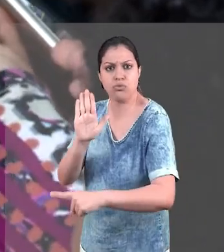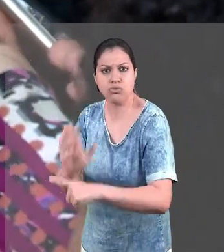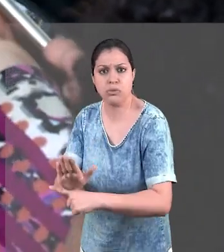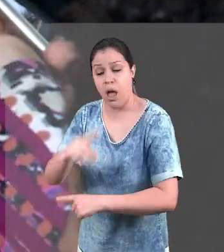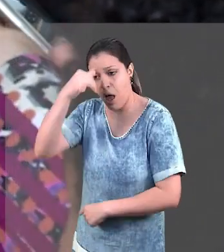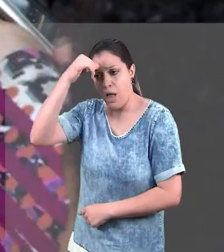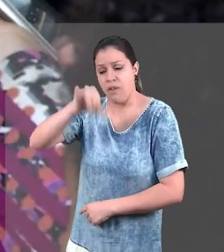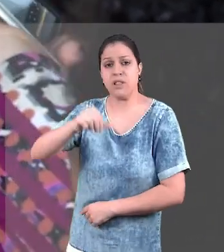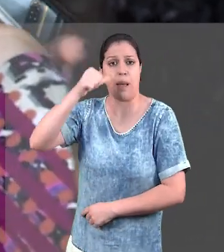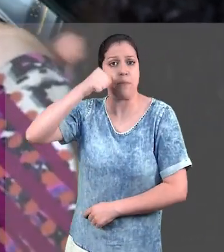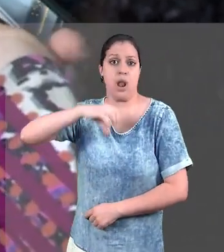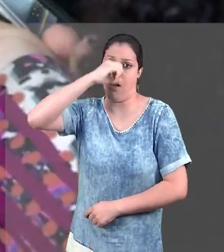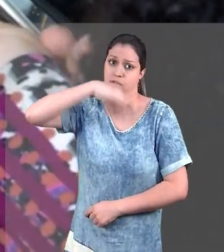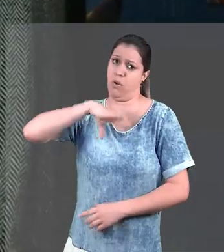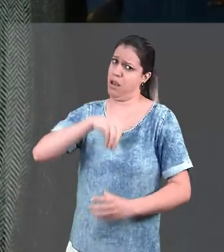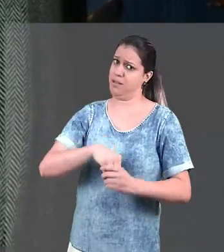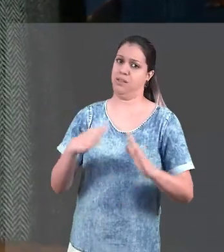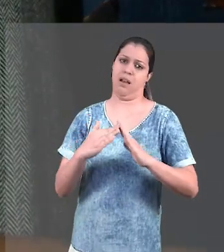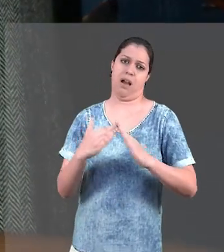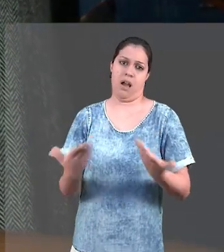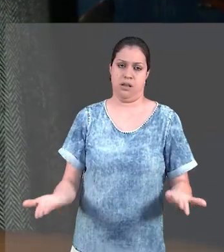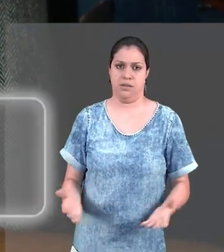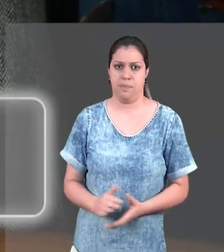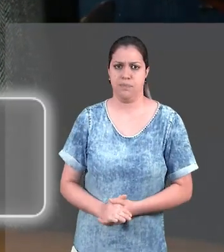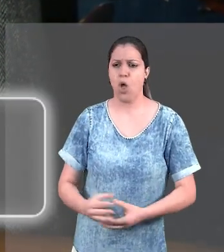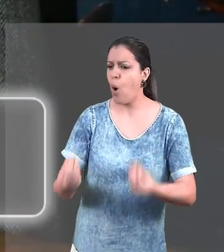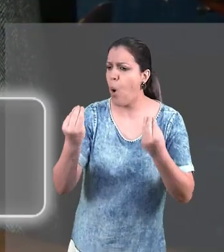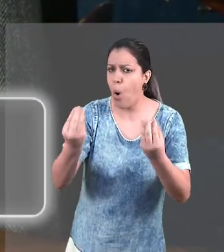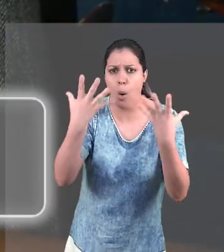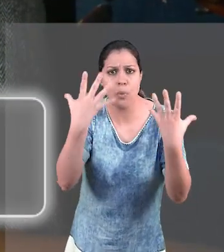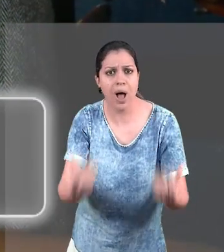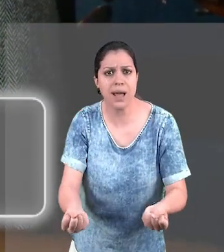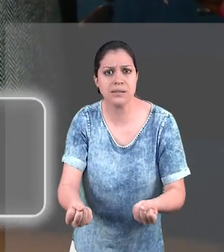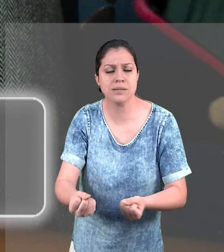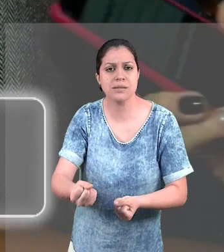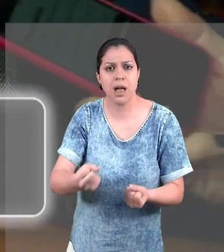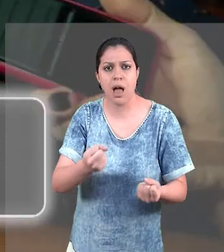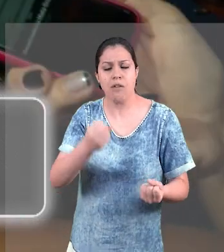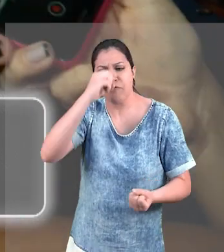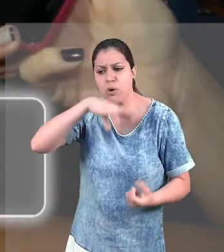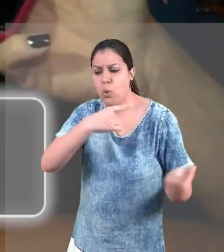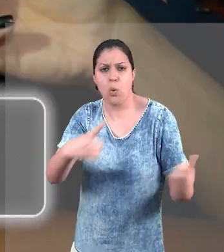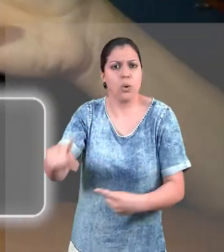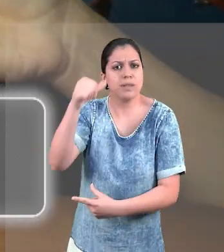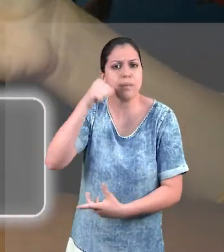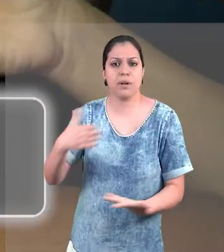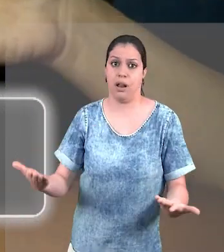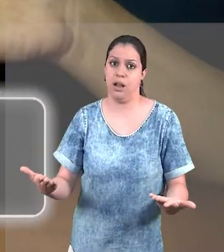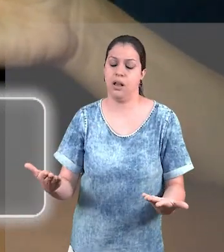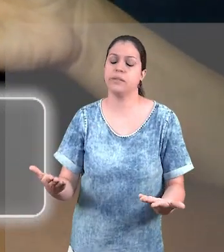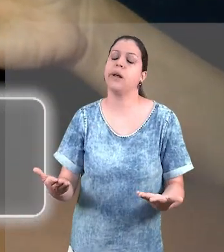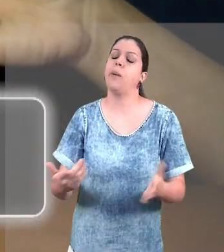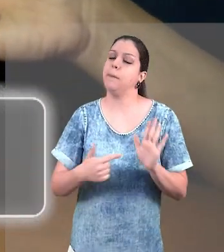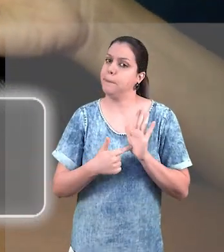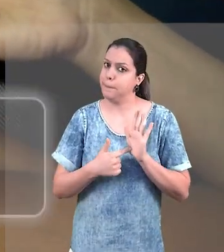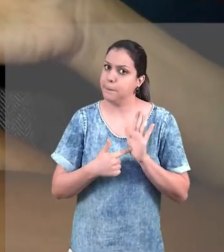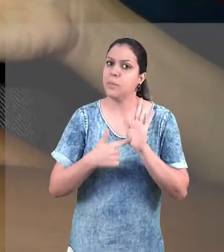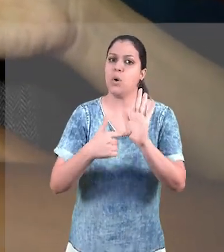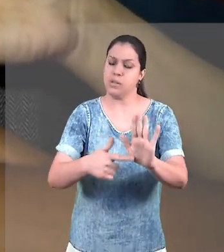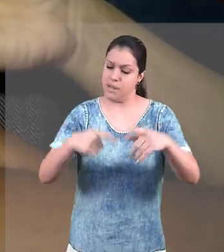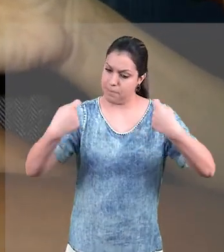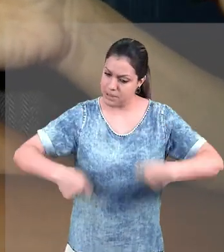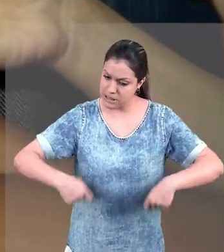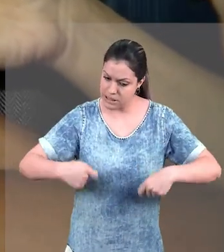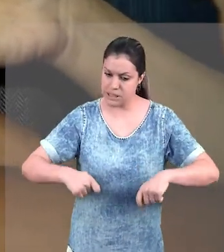vítimas de violência, principalmente dentro do lar. Quem que pode ser a favor do feminicídio? Ninguém. Então é dar visibilidade a isso,